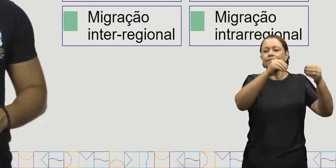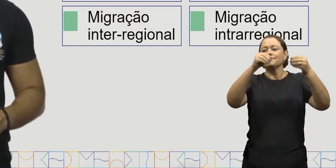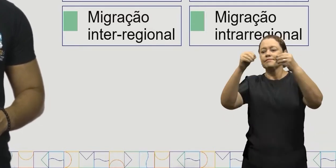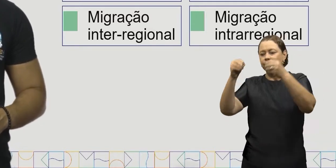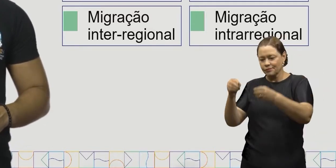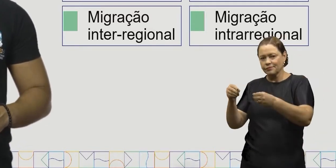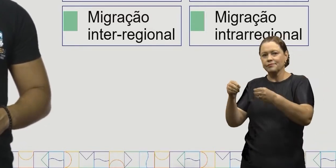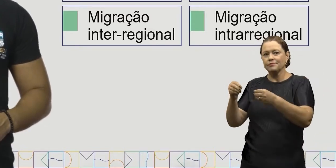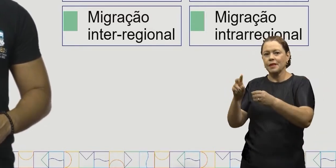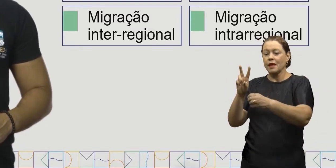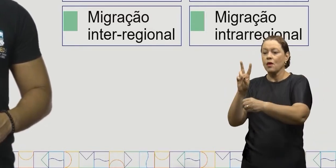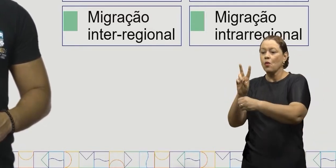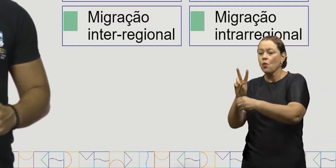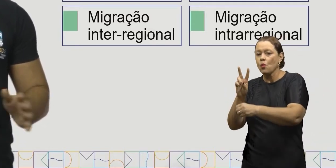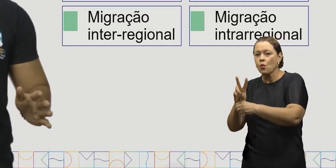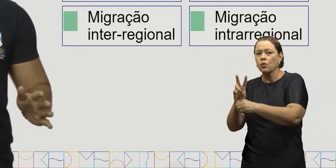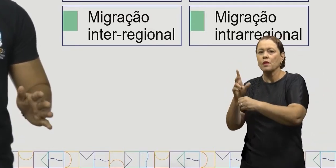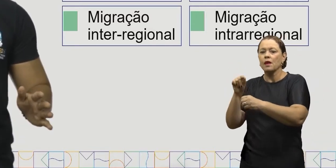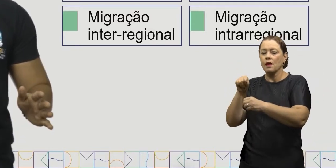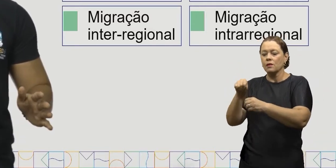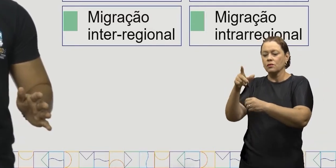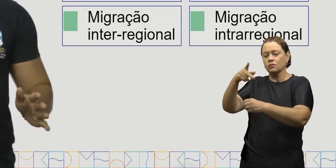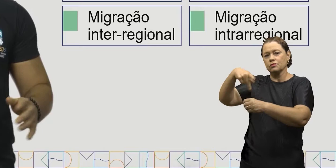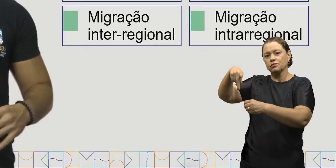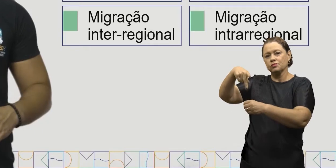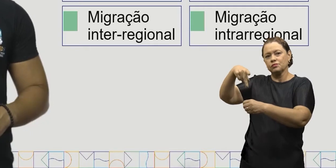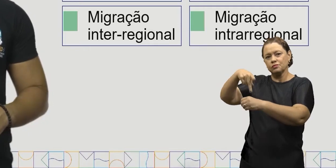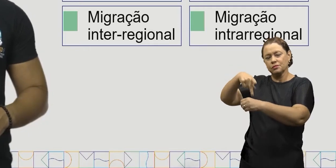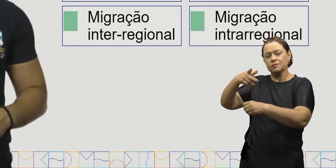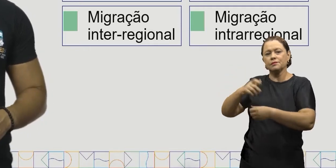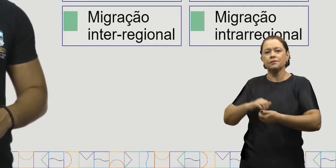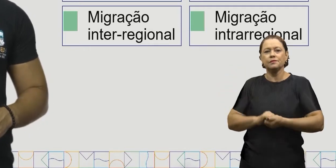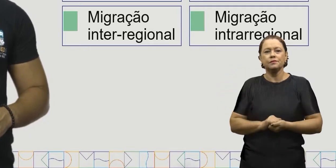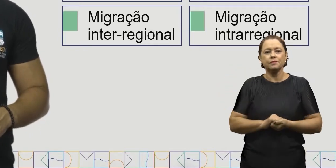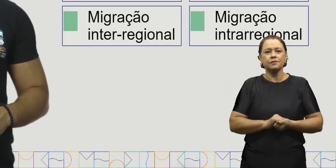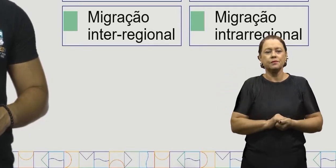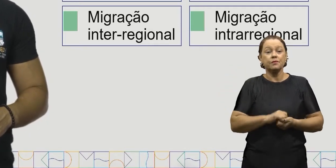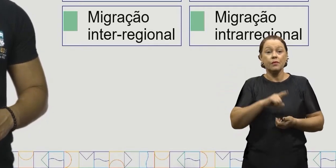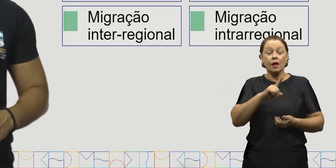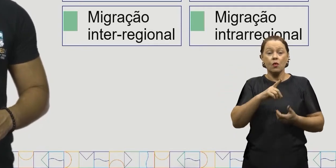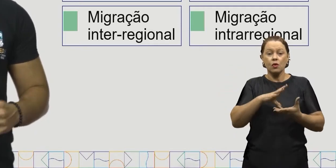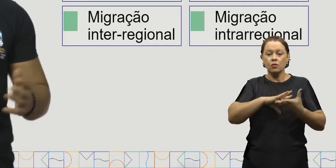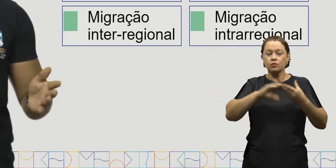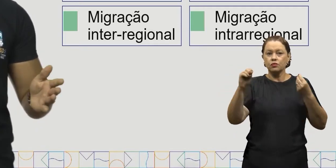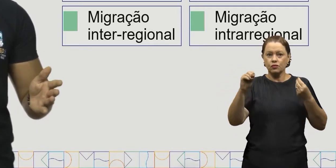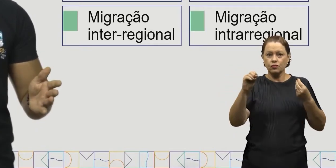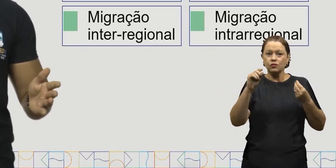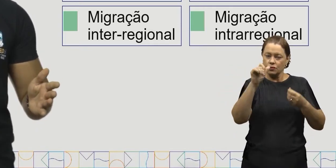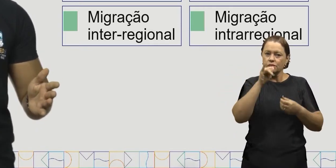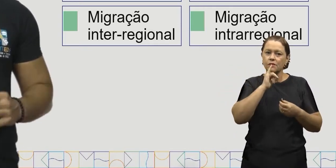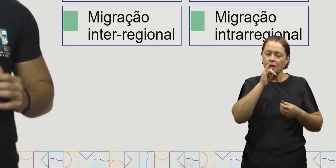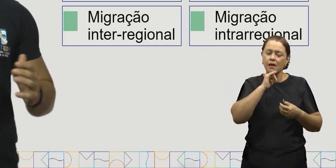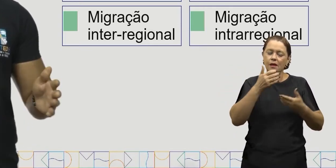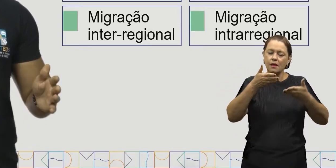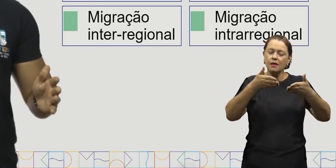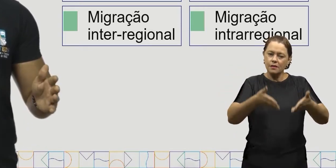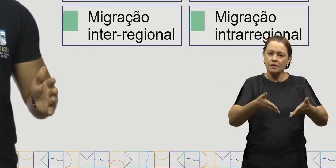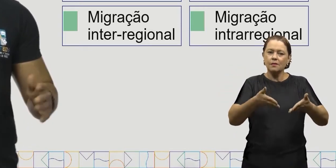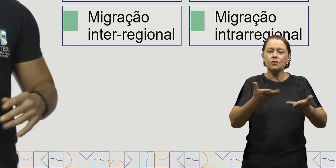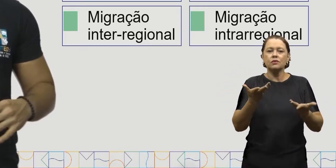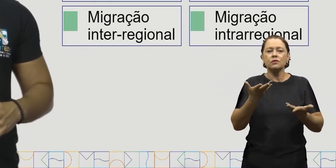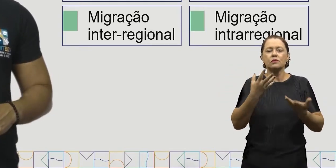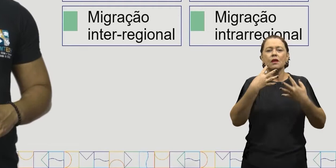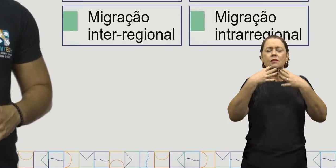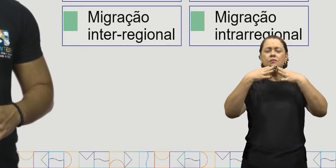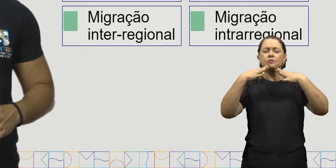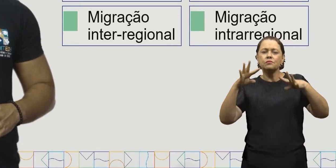buscar refúgio em algum lugar, em alguns casos. Os refugiados que eu mostrei no início da aula são um exemplo disso. Questões naturais